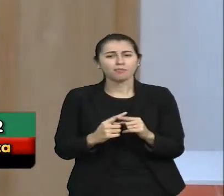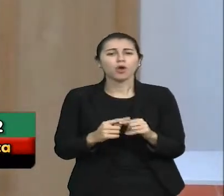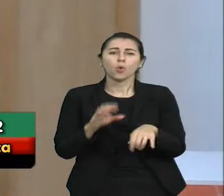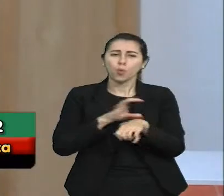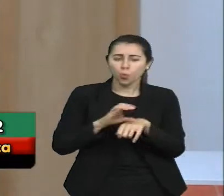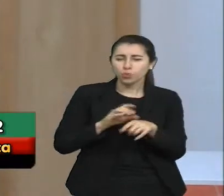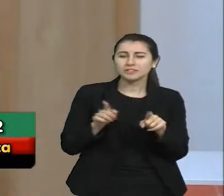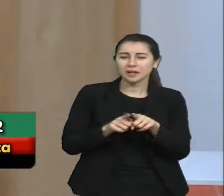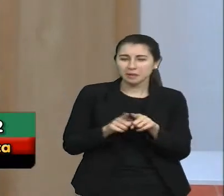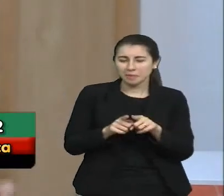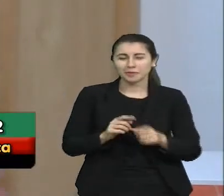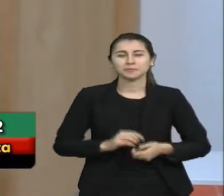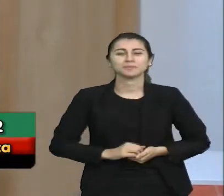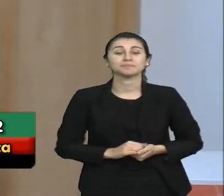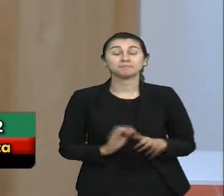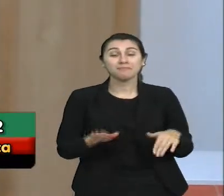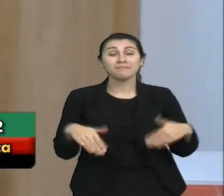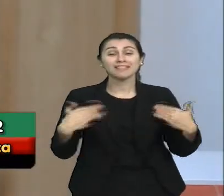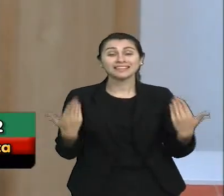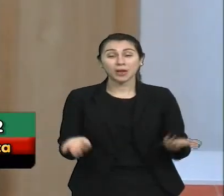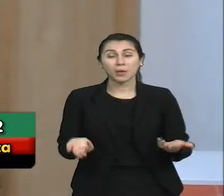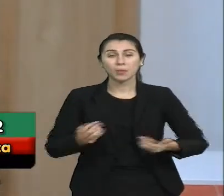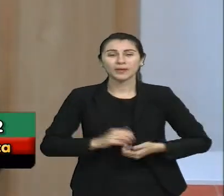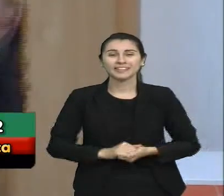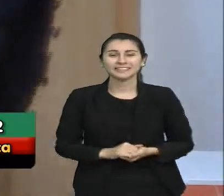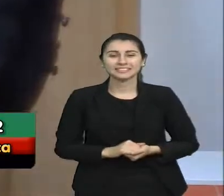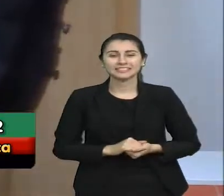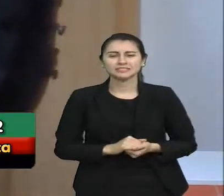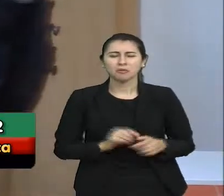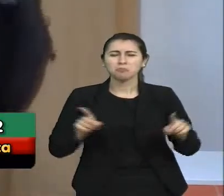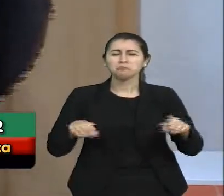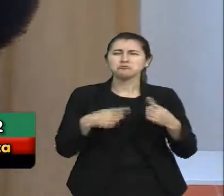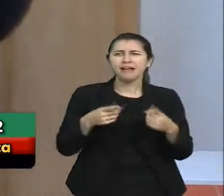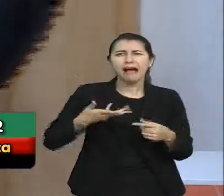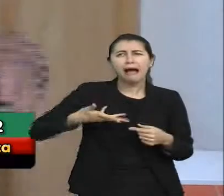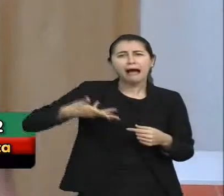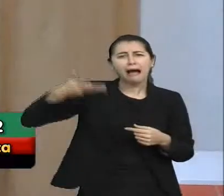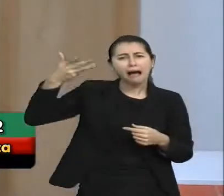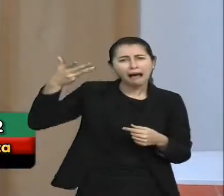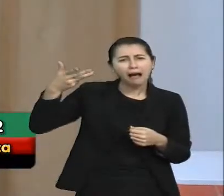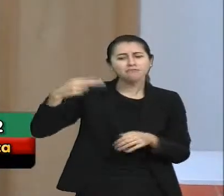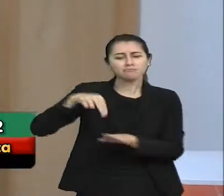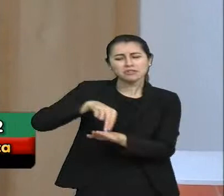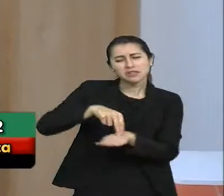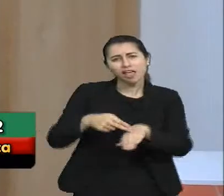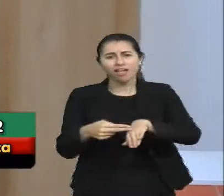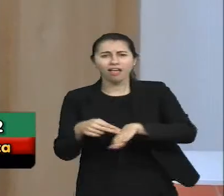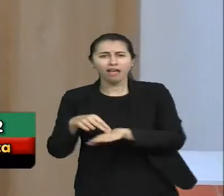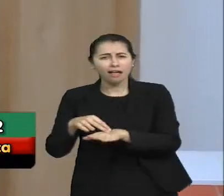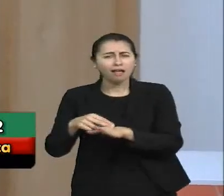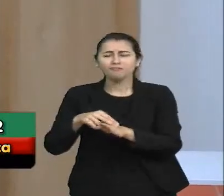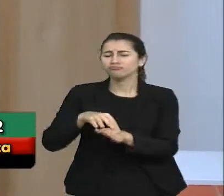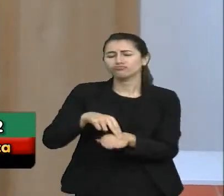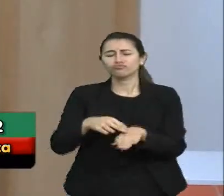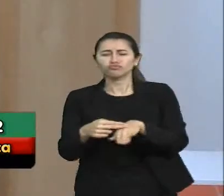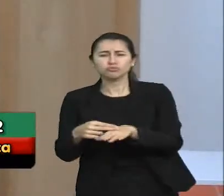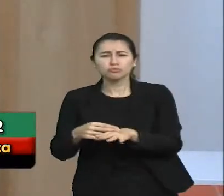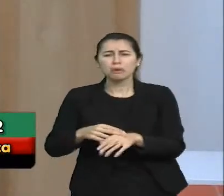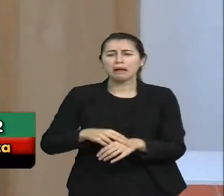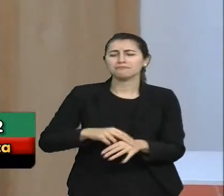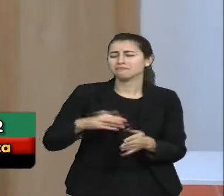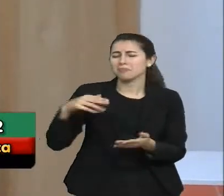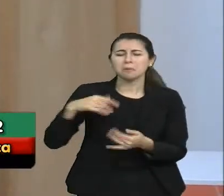padre. E então, música alta, skate rolando, rampa, corrimão, menino se